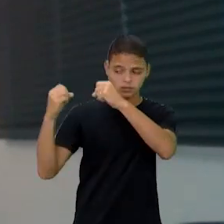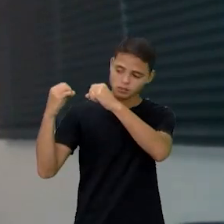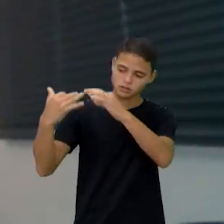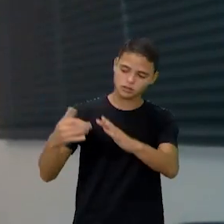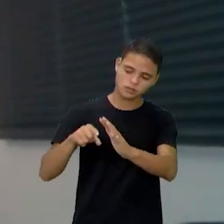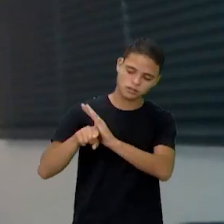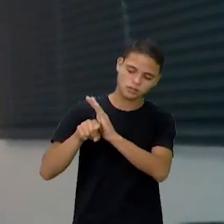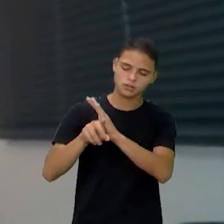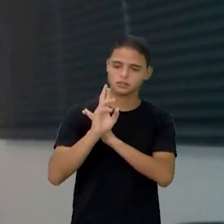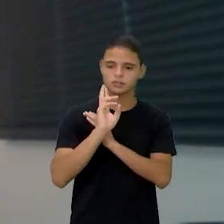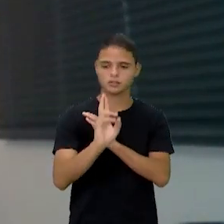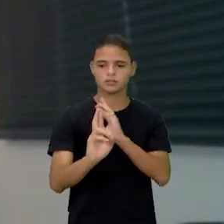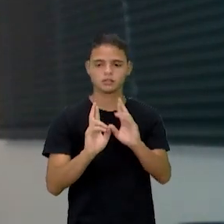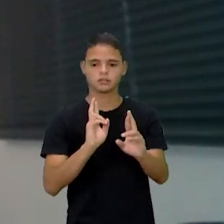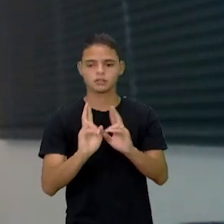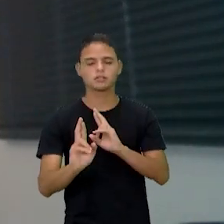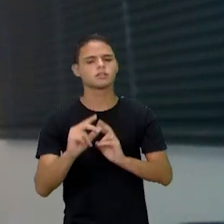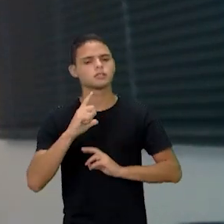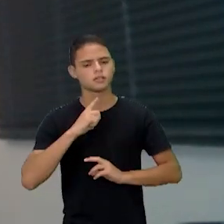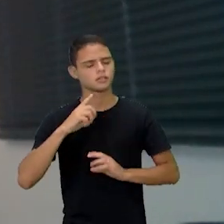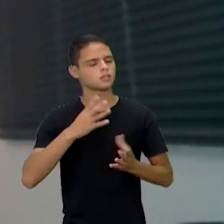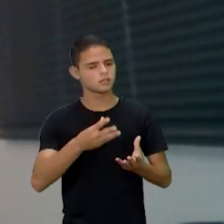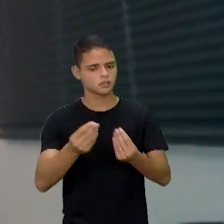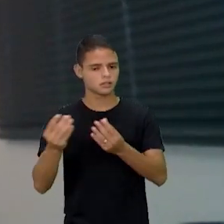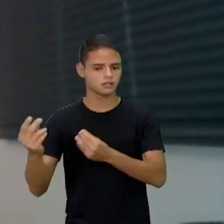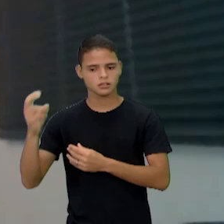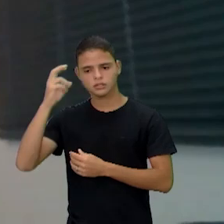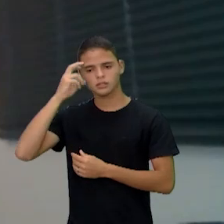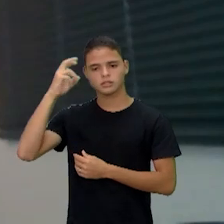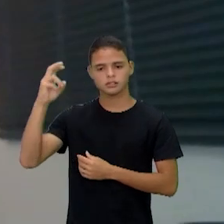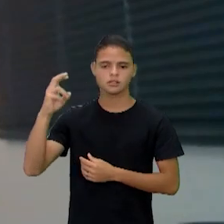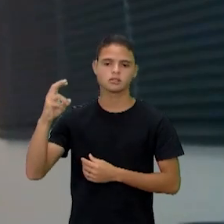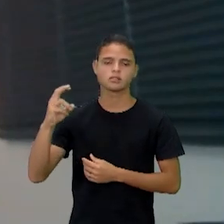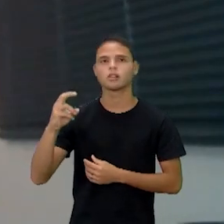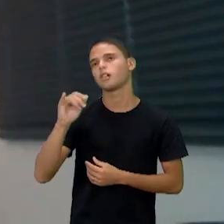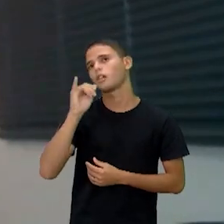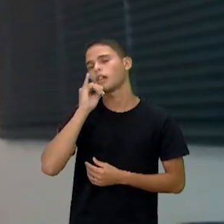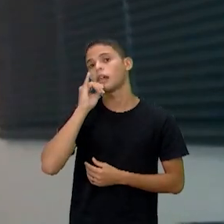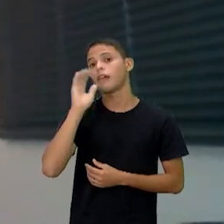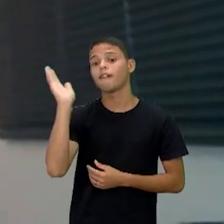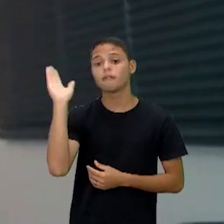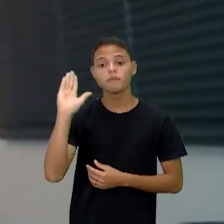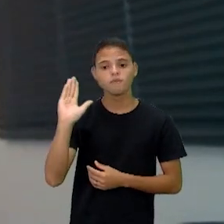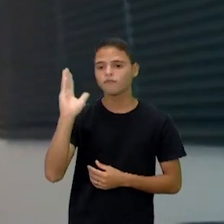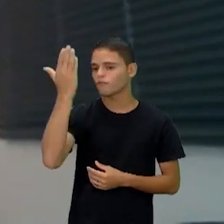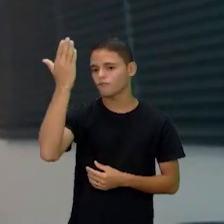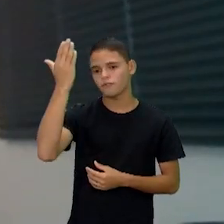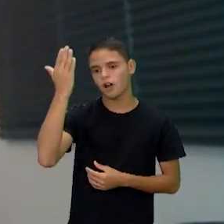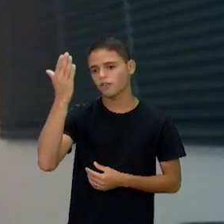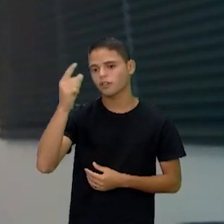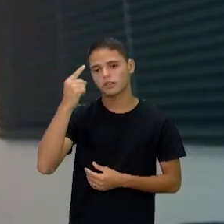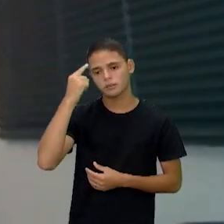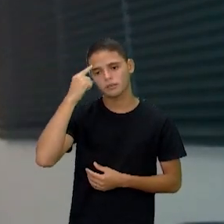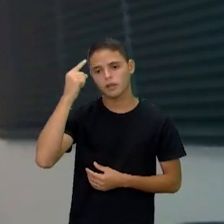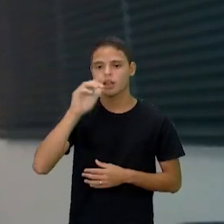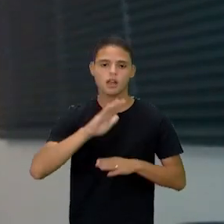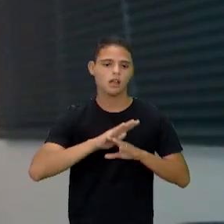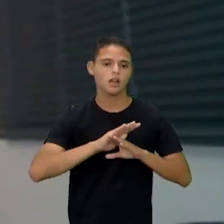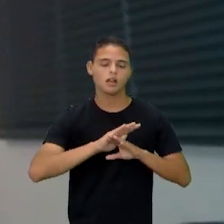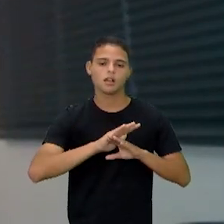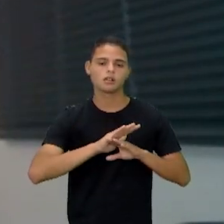que existe o superdotado em todos os contextos, né? É um mito achar, por exemplo, que o superdotado está presente